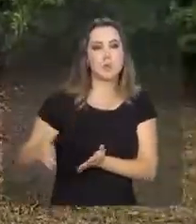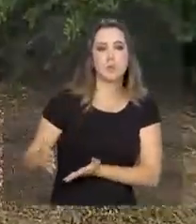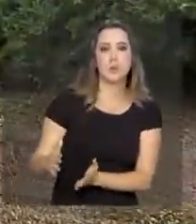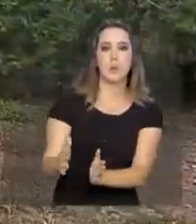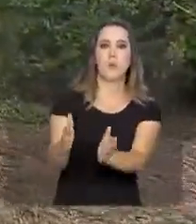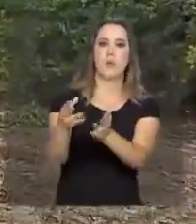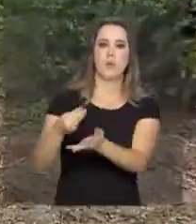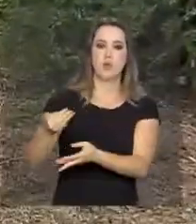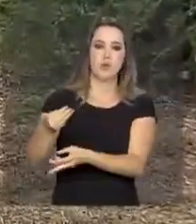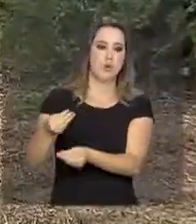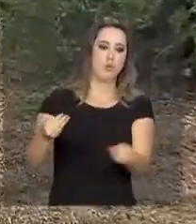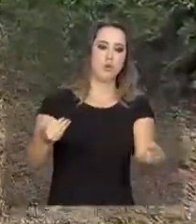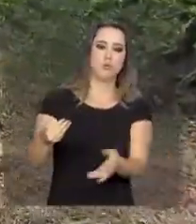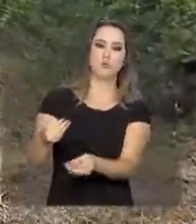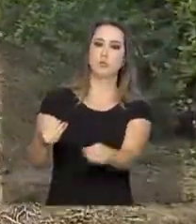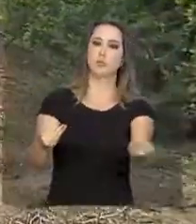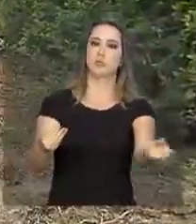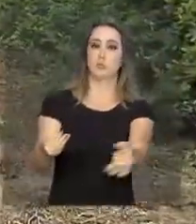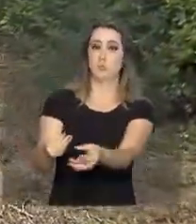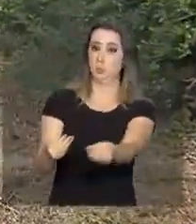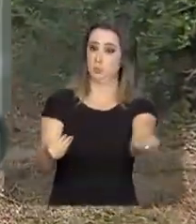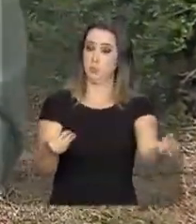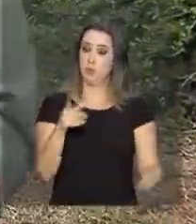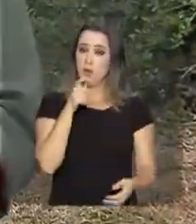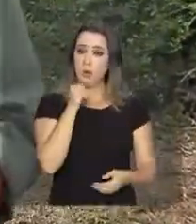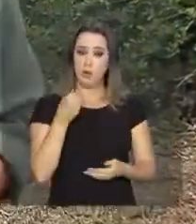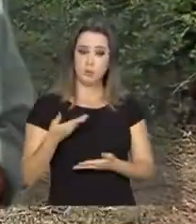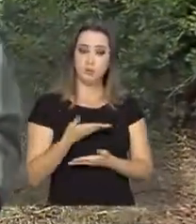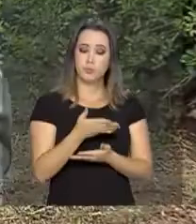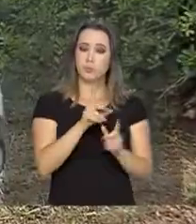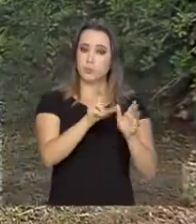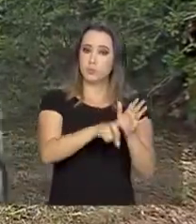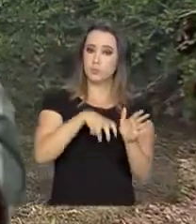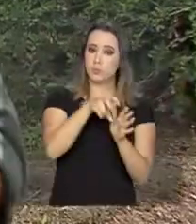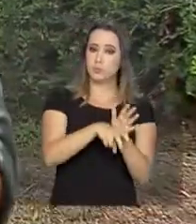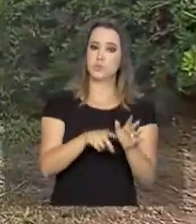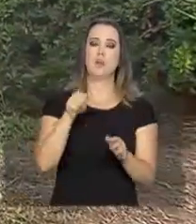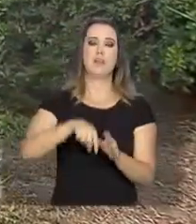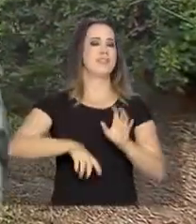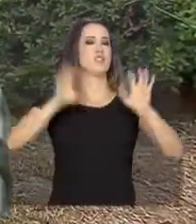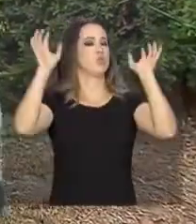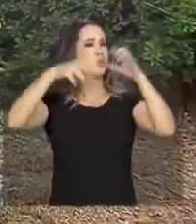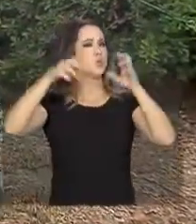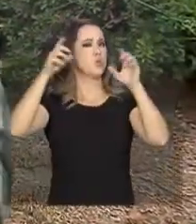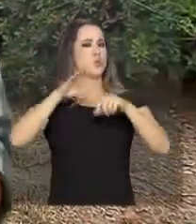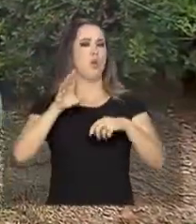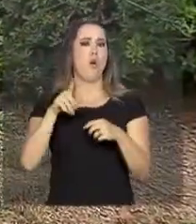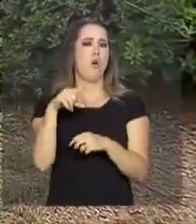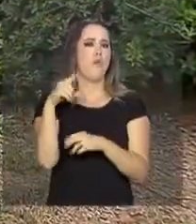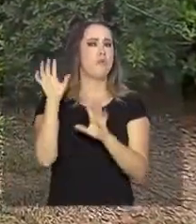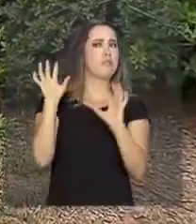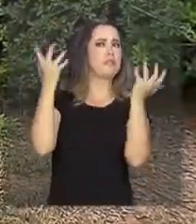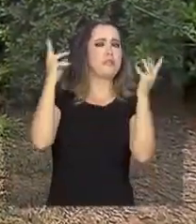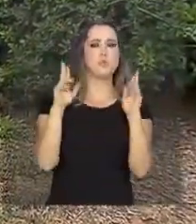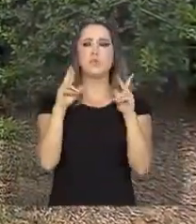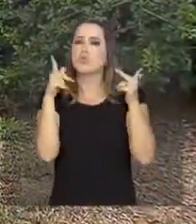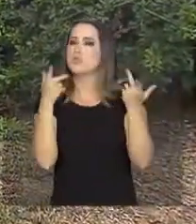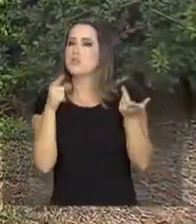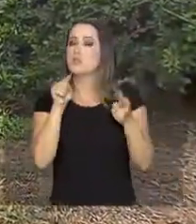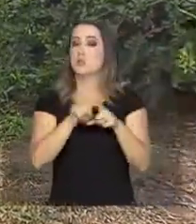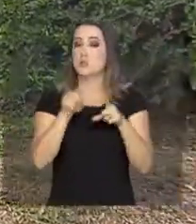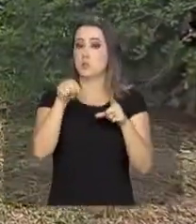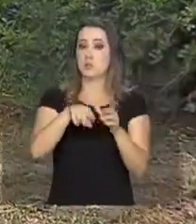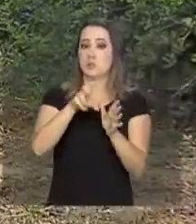de propriedades rurais da região, como essa daqui. Apesar de chover de forma irregular, essa área tem tido grande